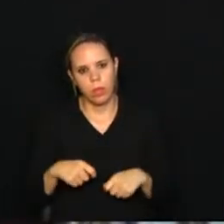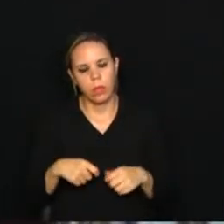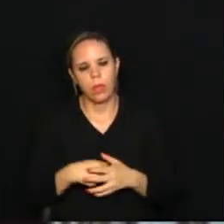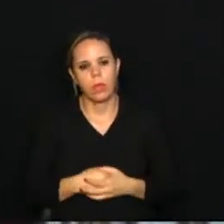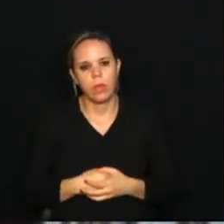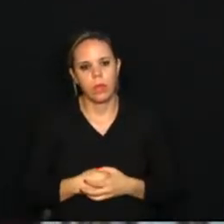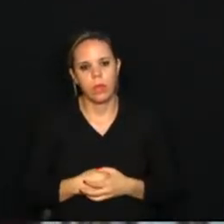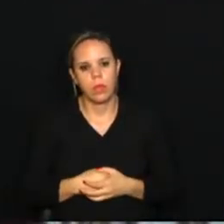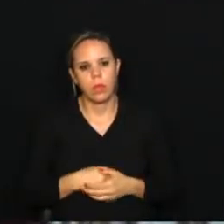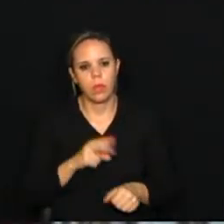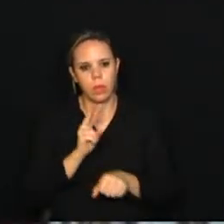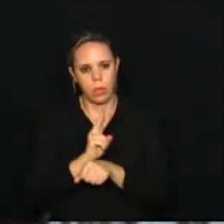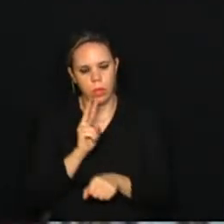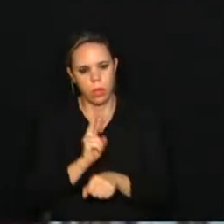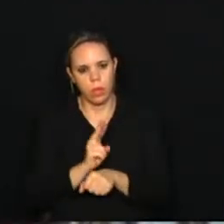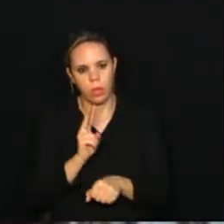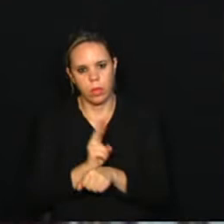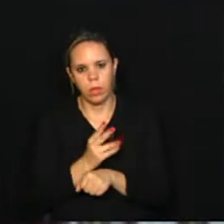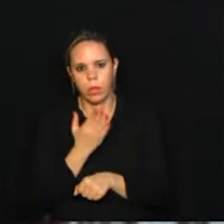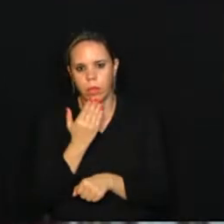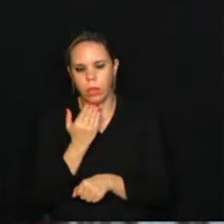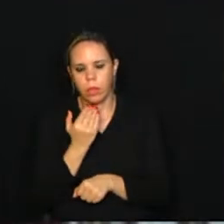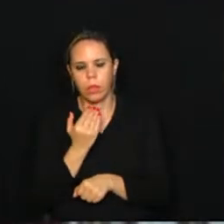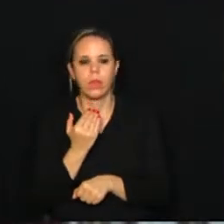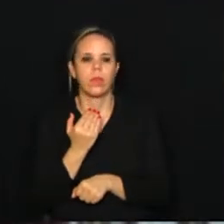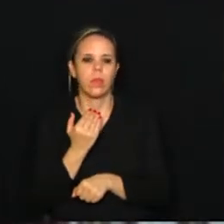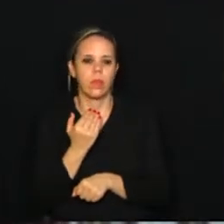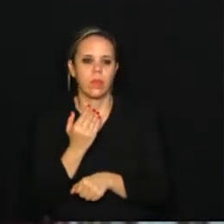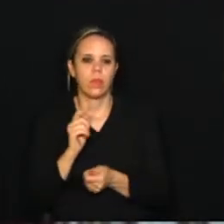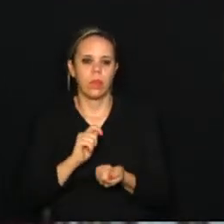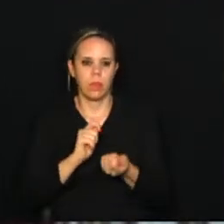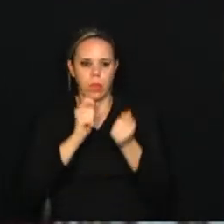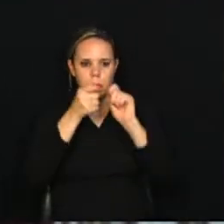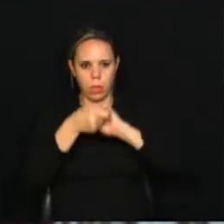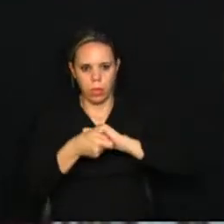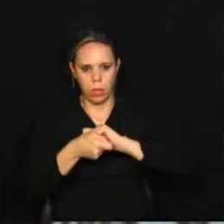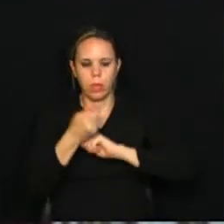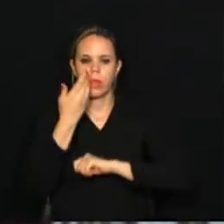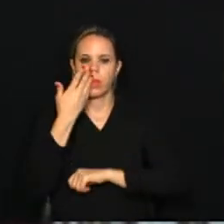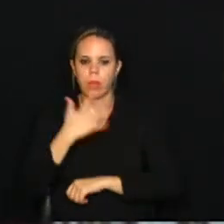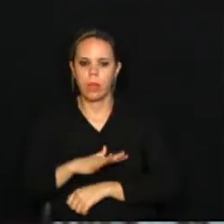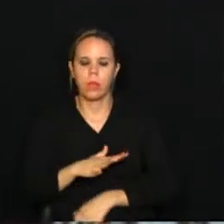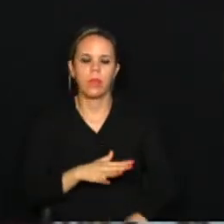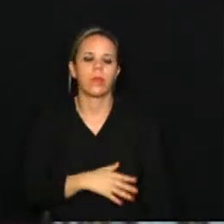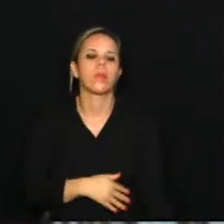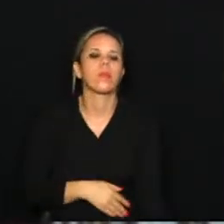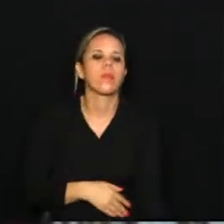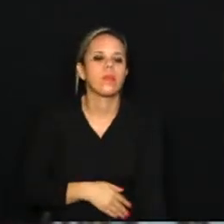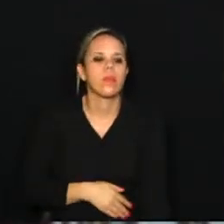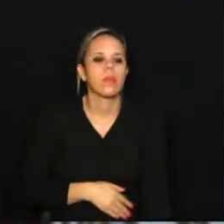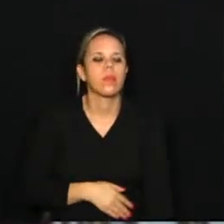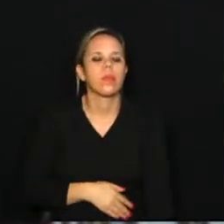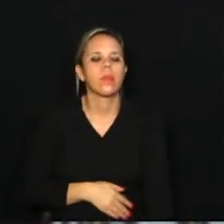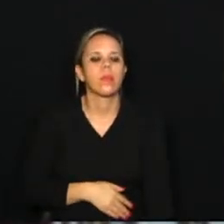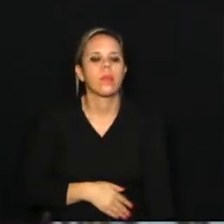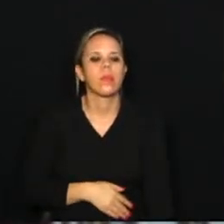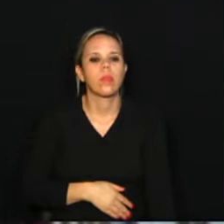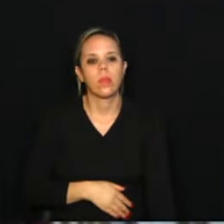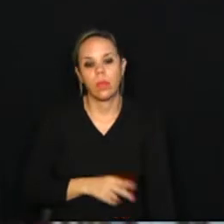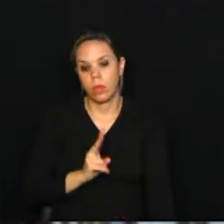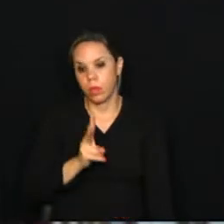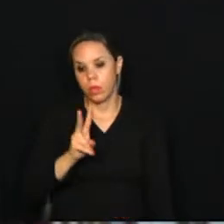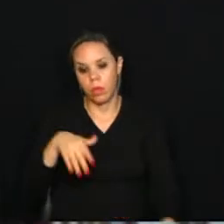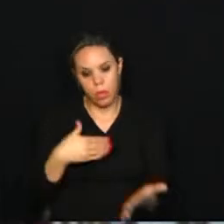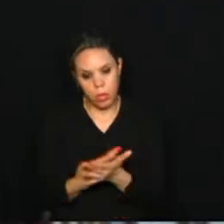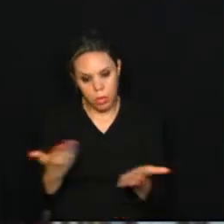de sustentar a alimentação adequada das crianças. E isso prossegue até